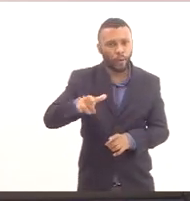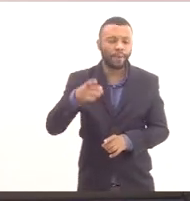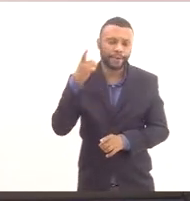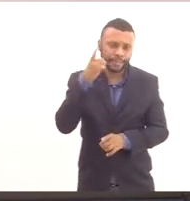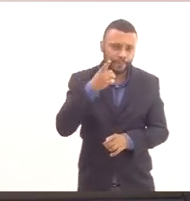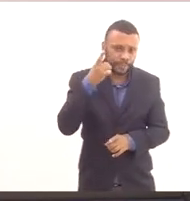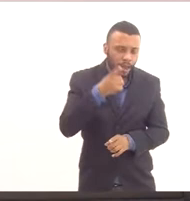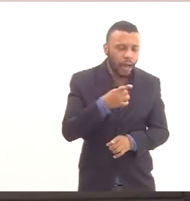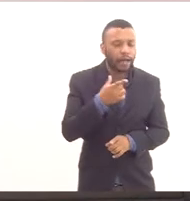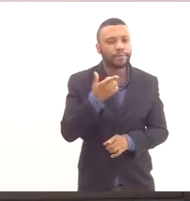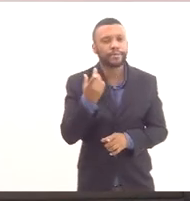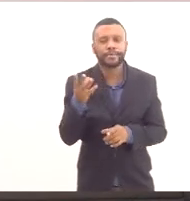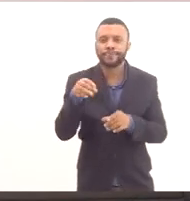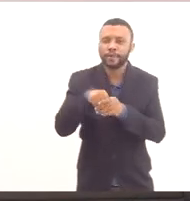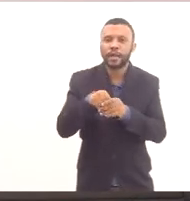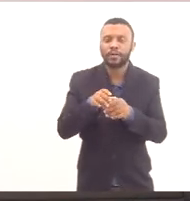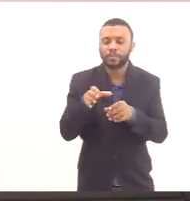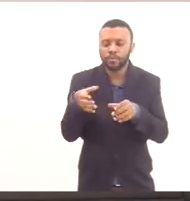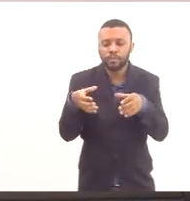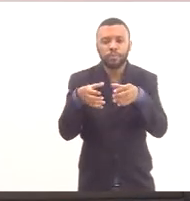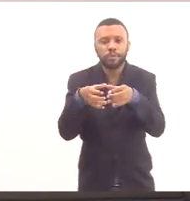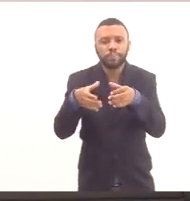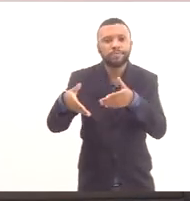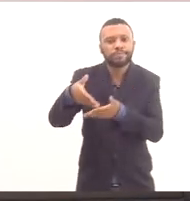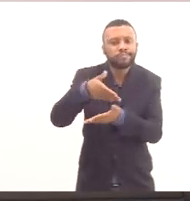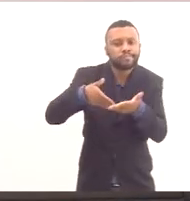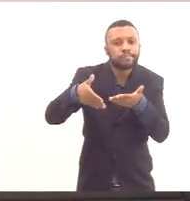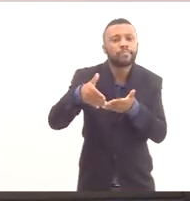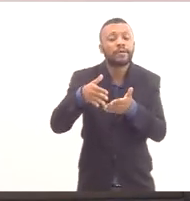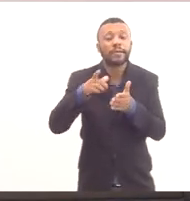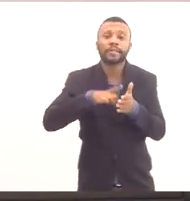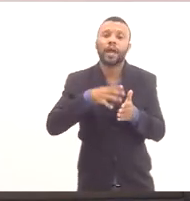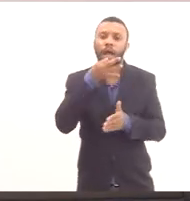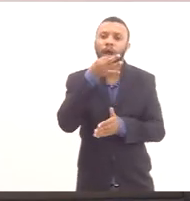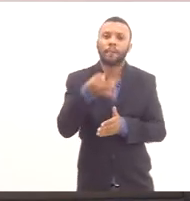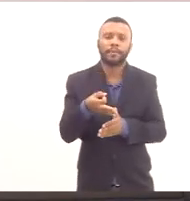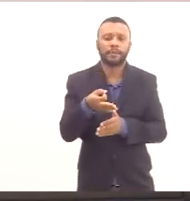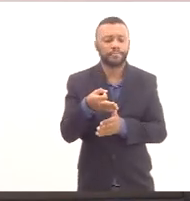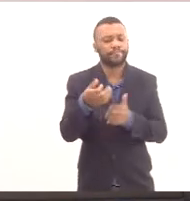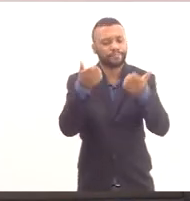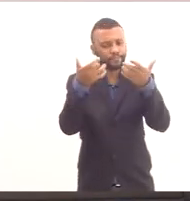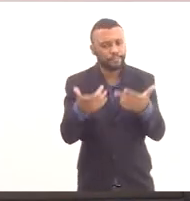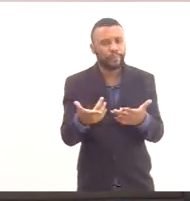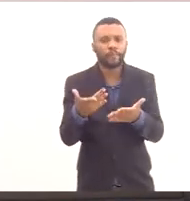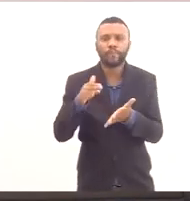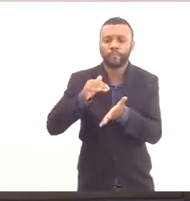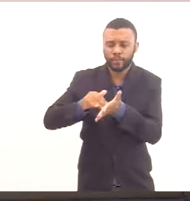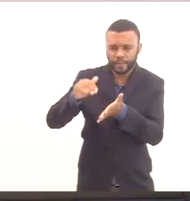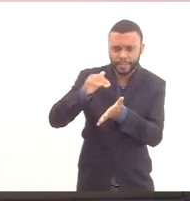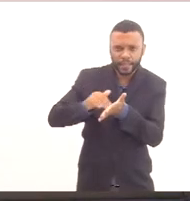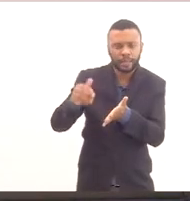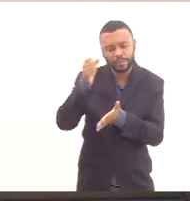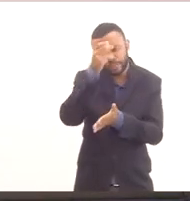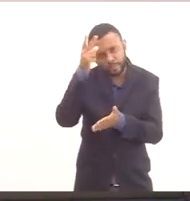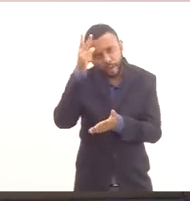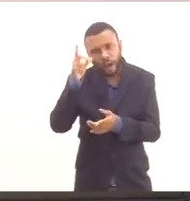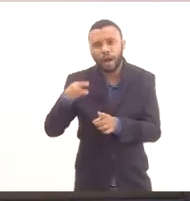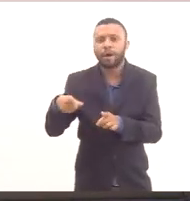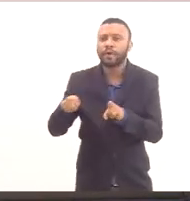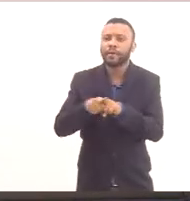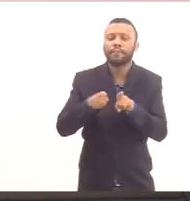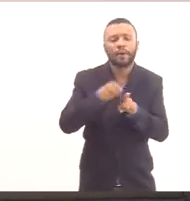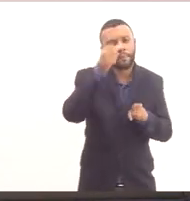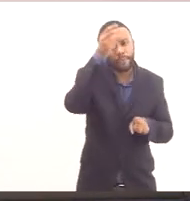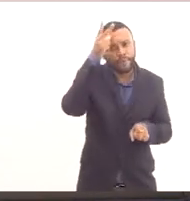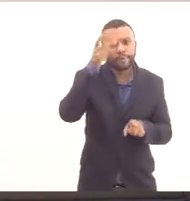e senhores deputados que compõem e que levando em consideração os argumentos acima expostos os senhores secretários municipais e o Senhor Prefeito estarão elaborando